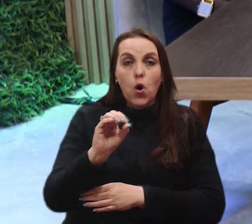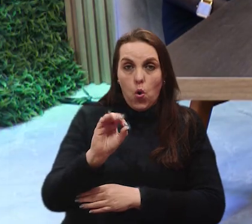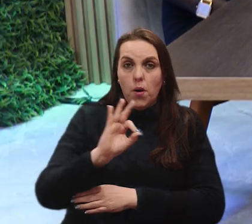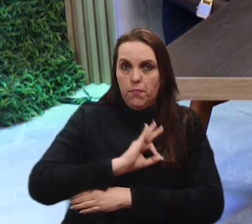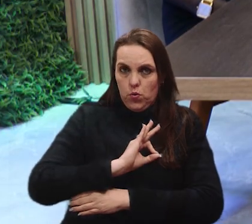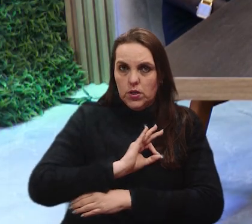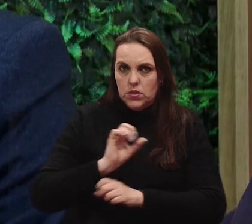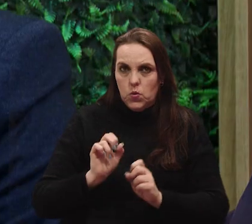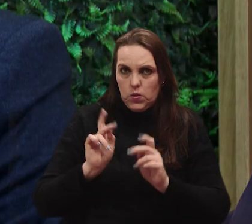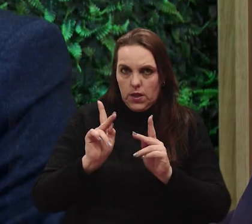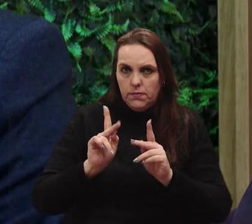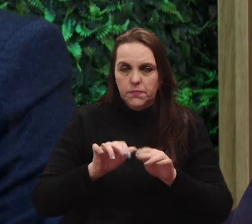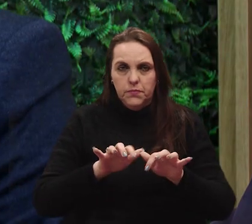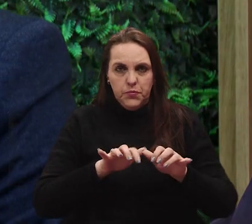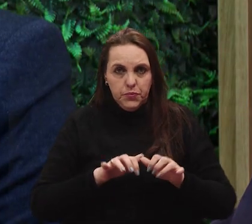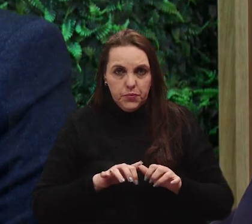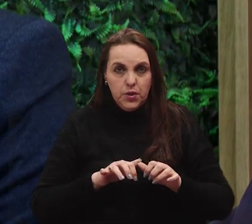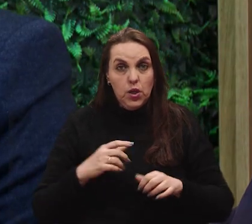polícia, né?